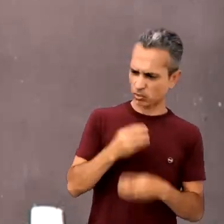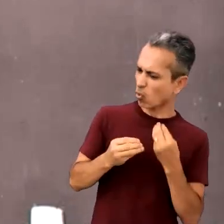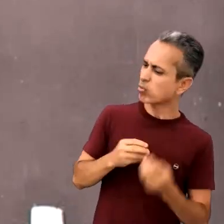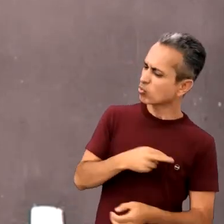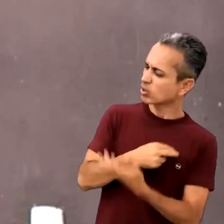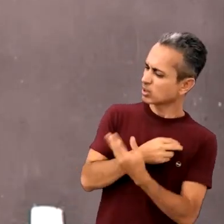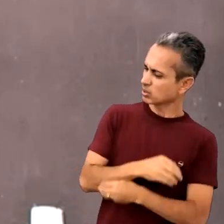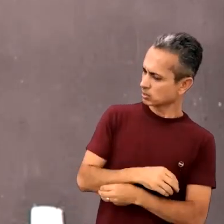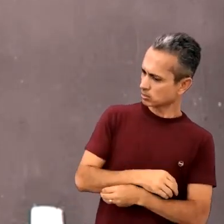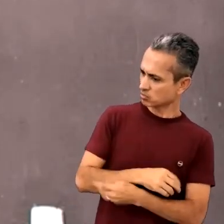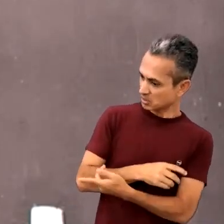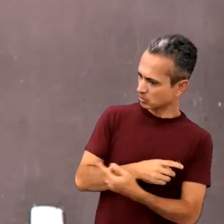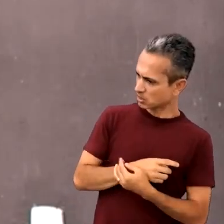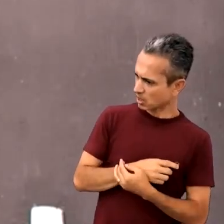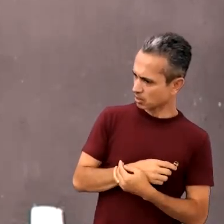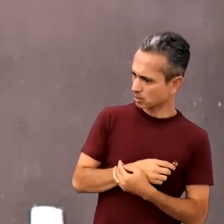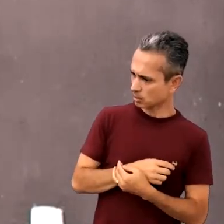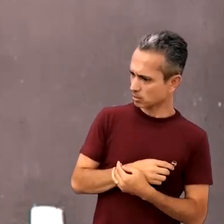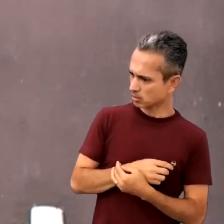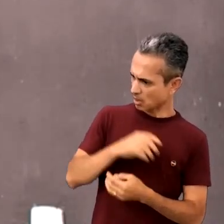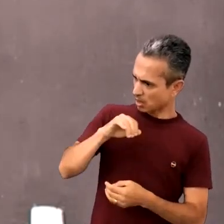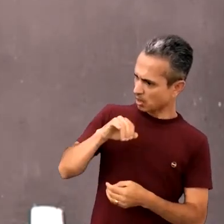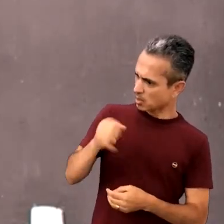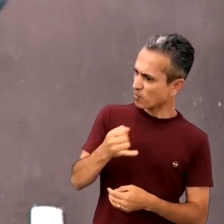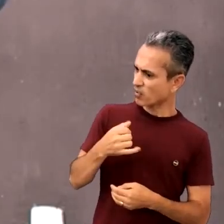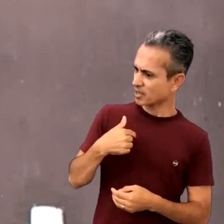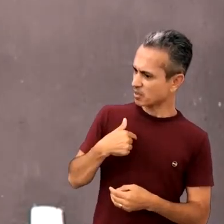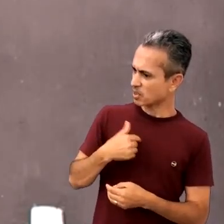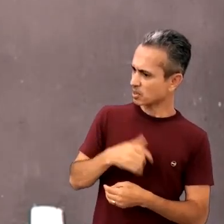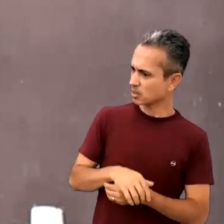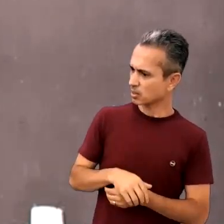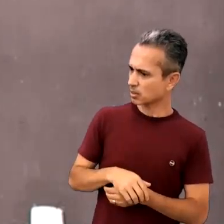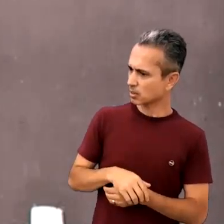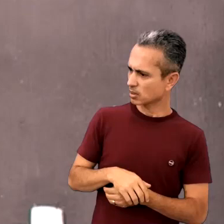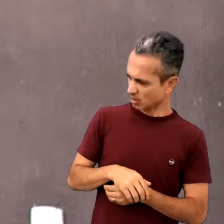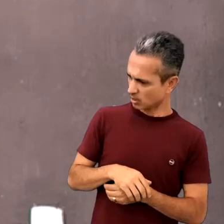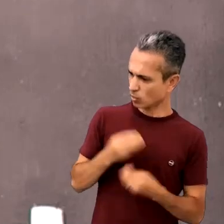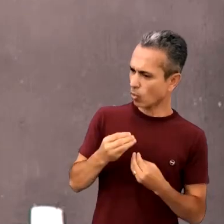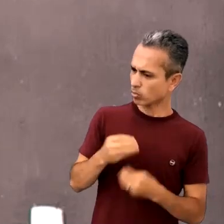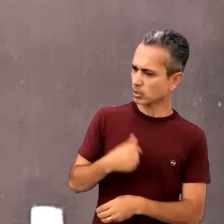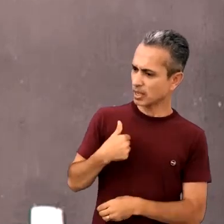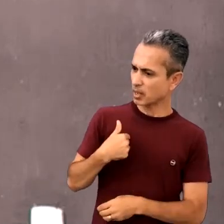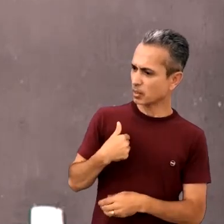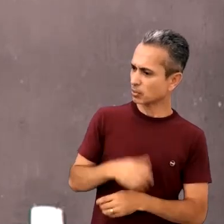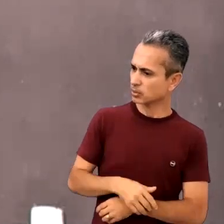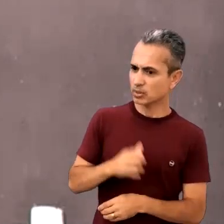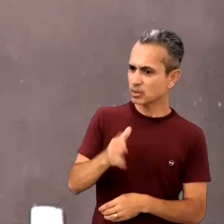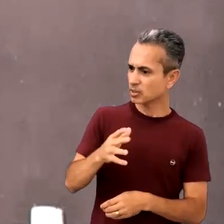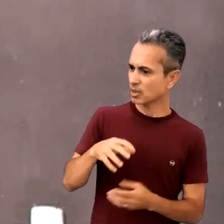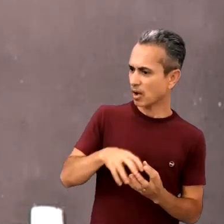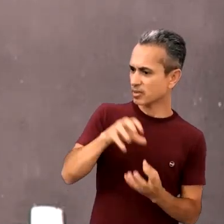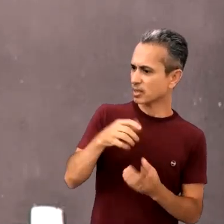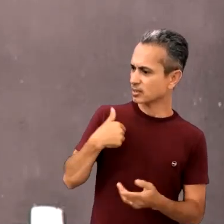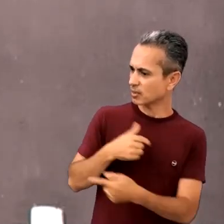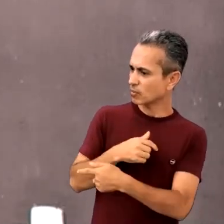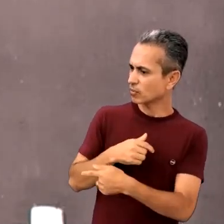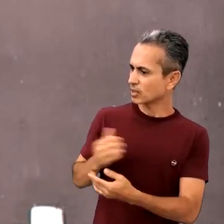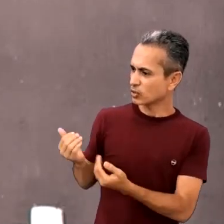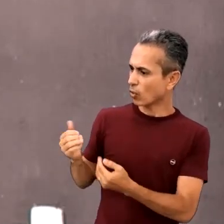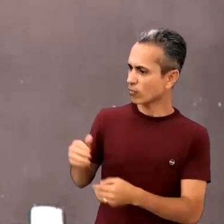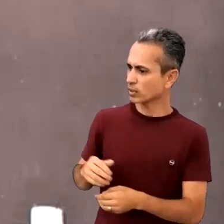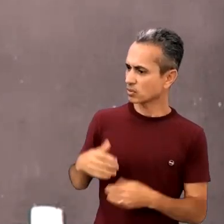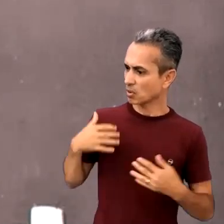Nem gostei isso aqui, você querendo se aproveitar de mim. Um homem de certa idade, você uma jovem, toda arrumada assim, que é isso?